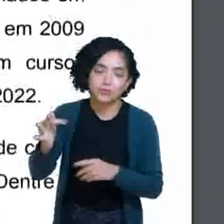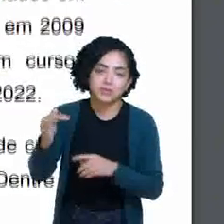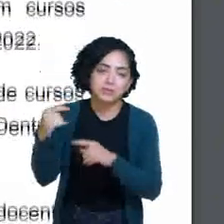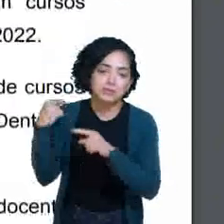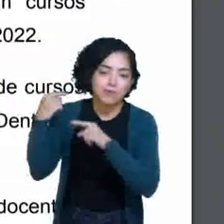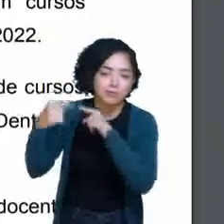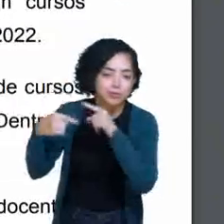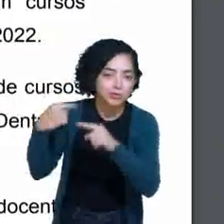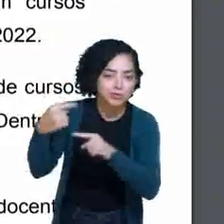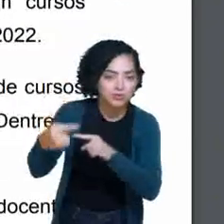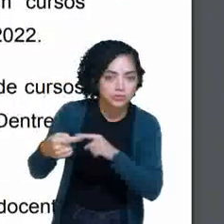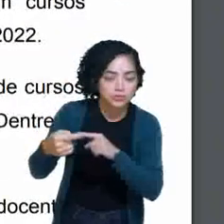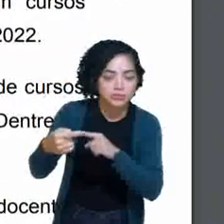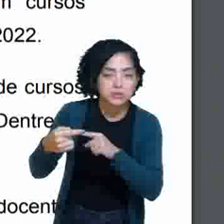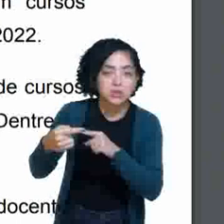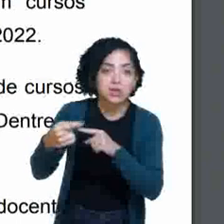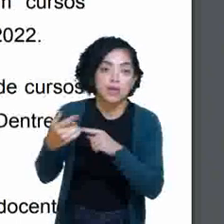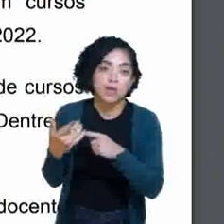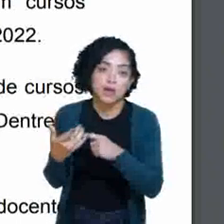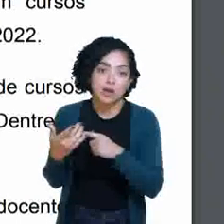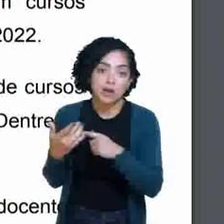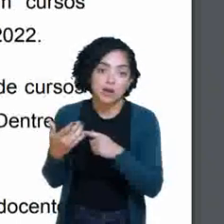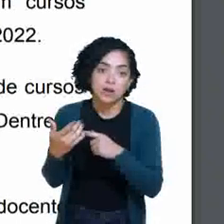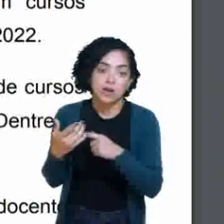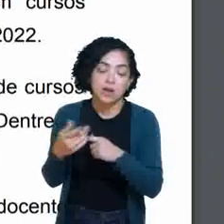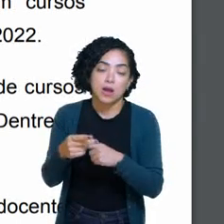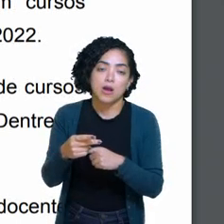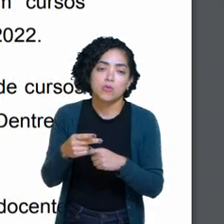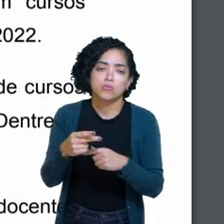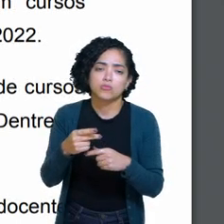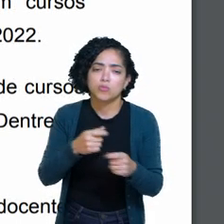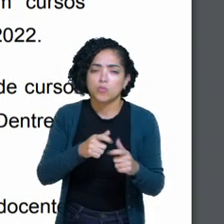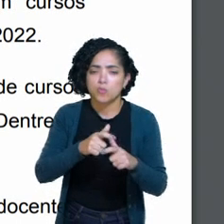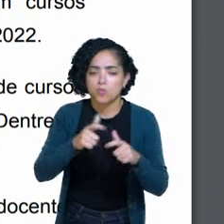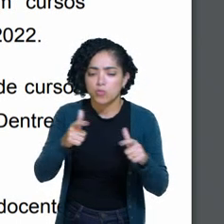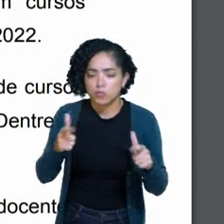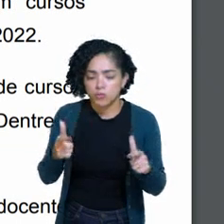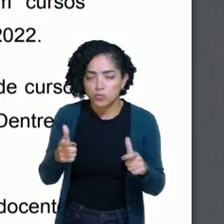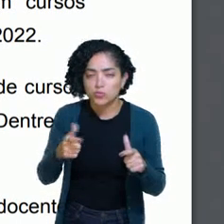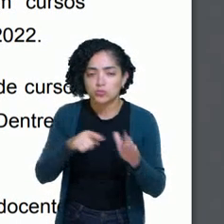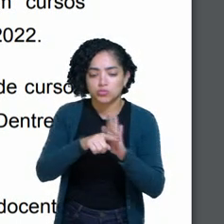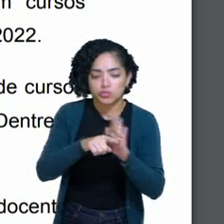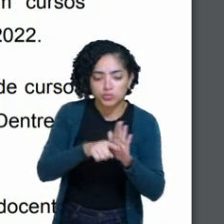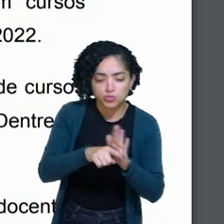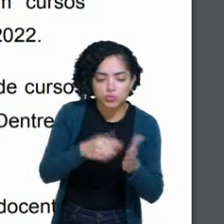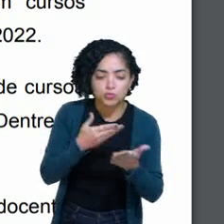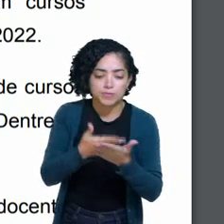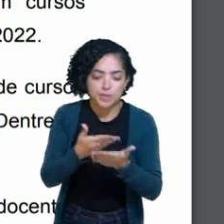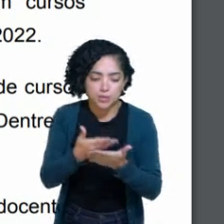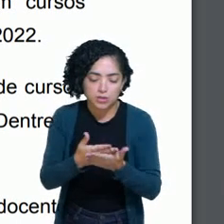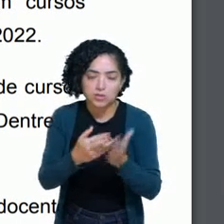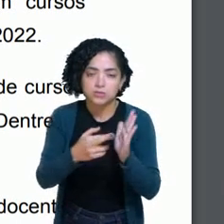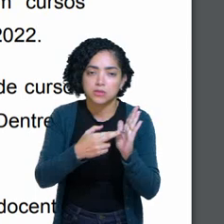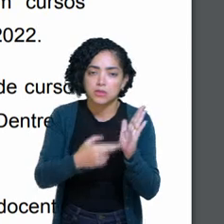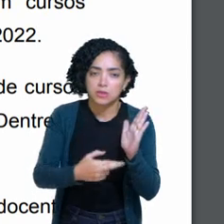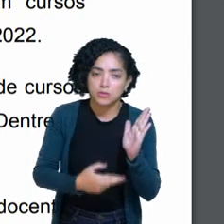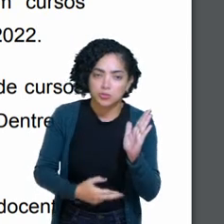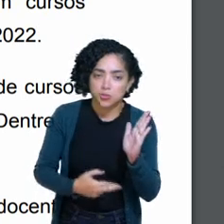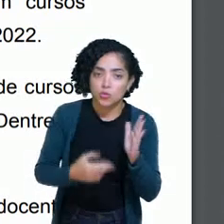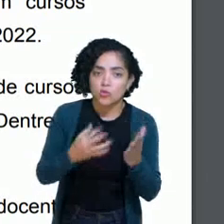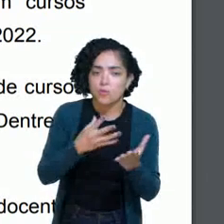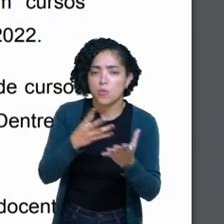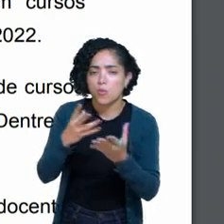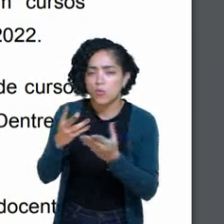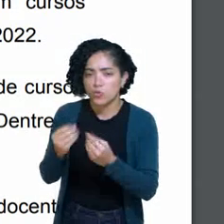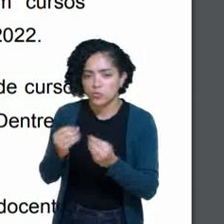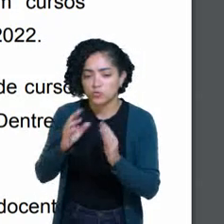gerações há algum tempo inúmeros estudos pesquisas e relatórios muitos aqui citados